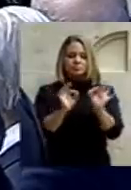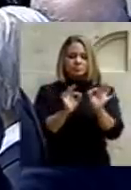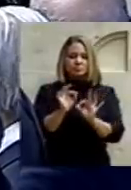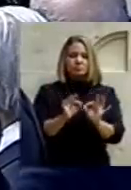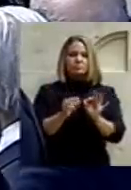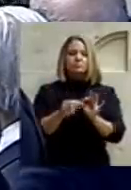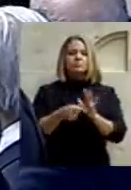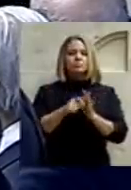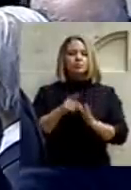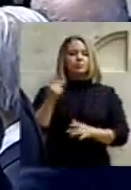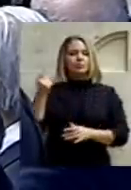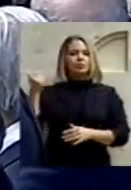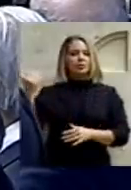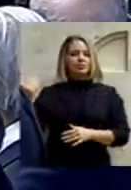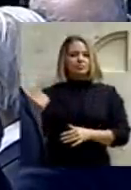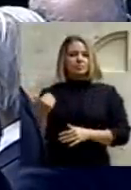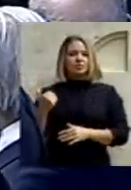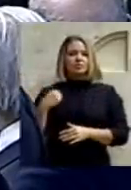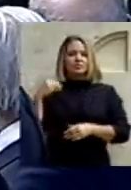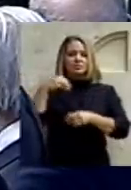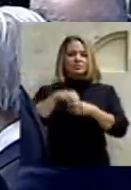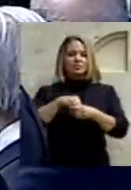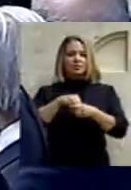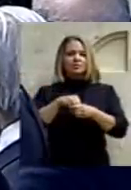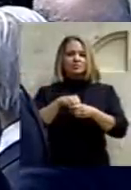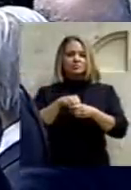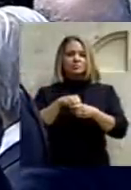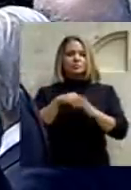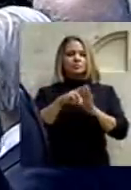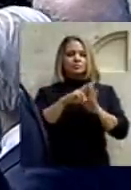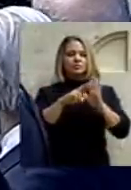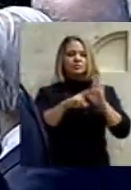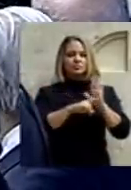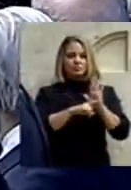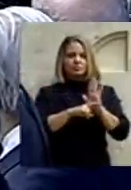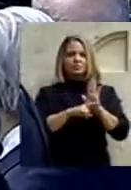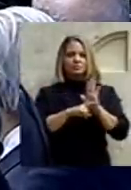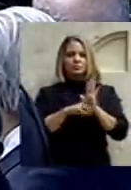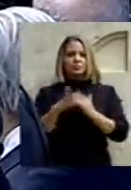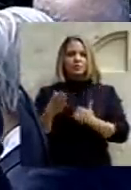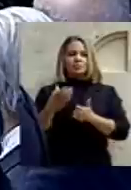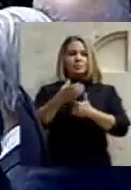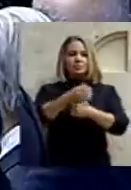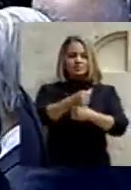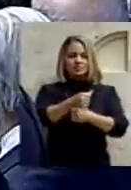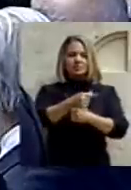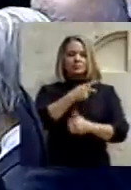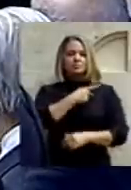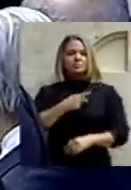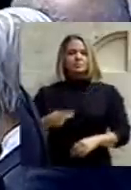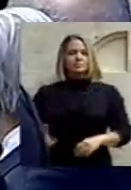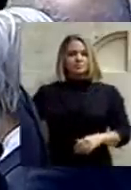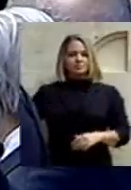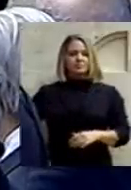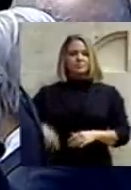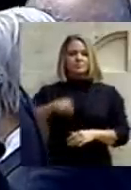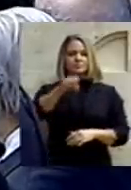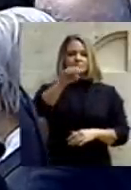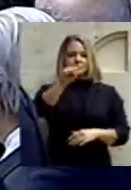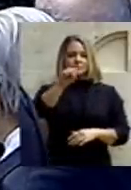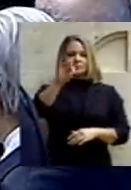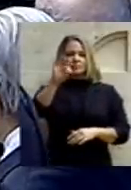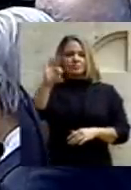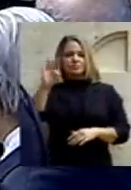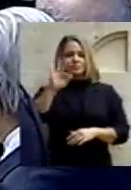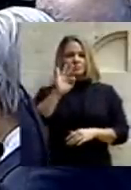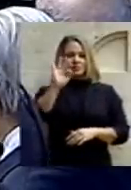de antiguidade prevista no regimento interno, para empossar nos cargos de presidente do Supremo Tribunal